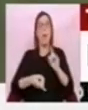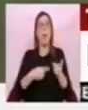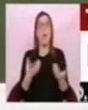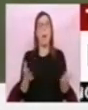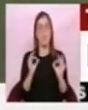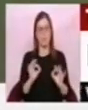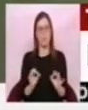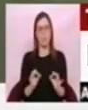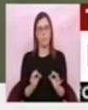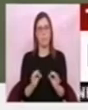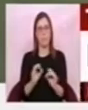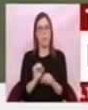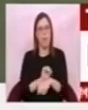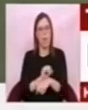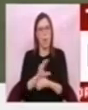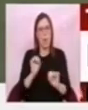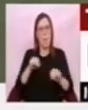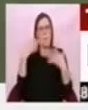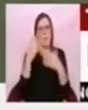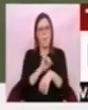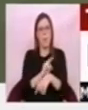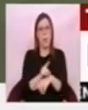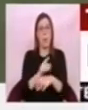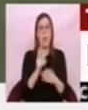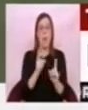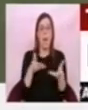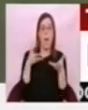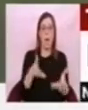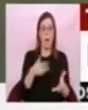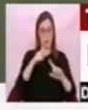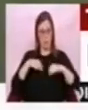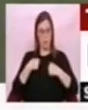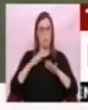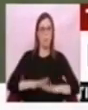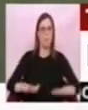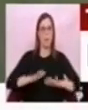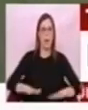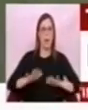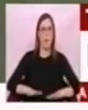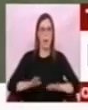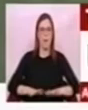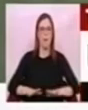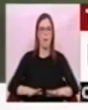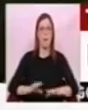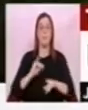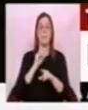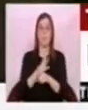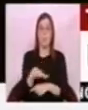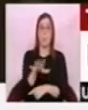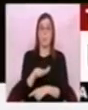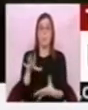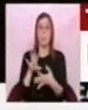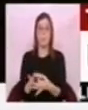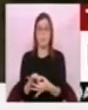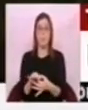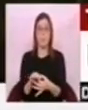é até, logo num primeiro momento, conseguir ajudar a pessoa a acalmar-se, é outra das dimensões